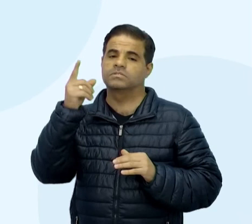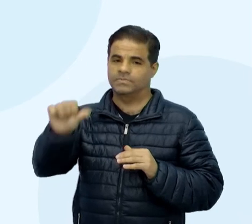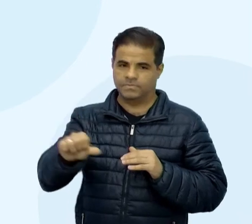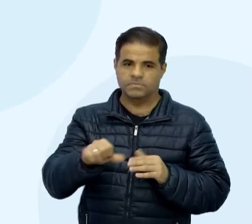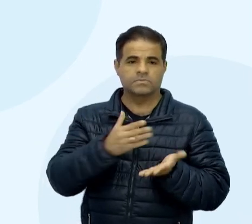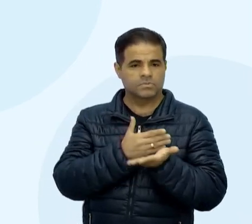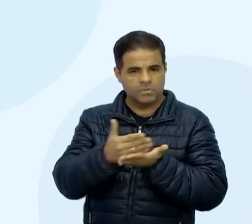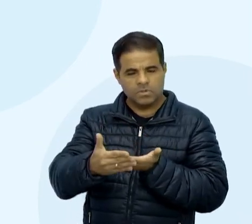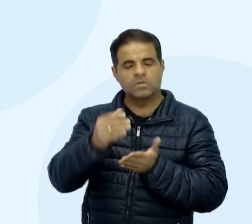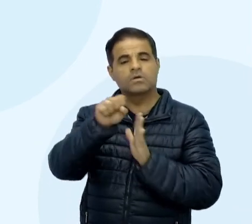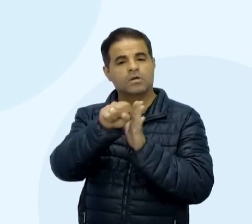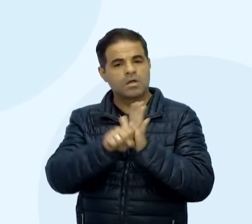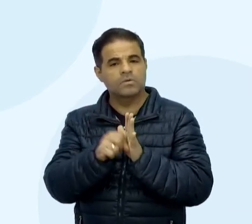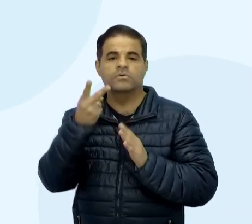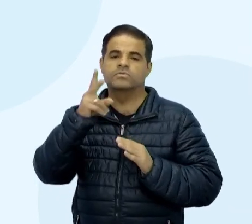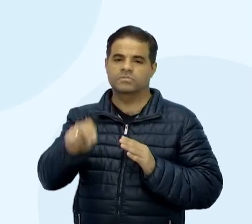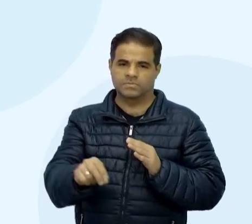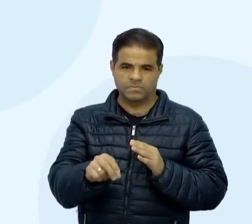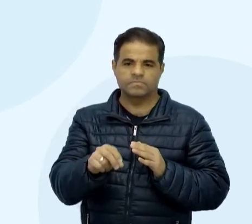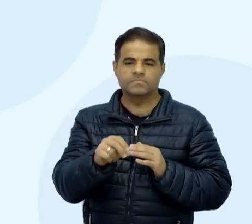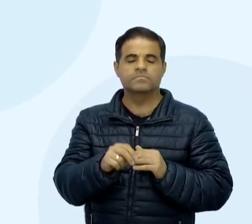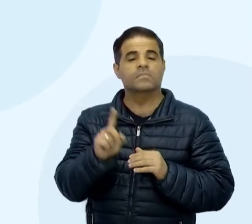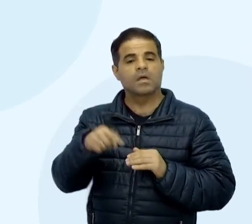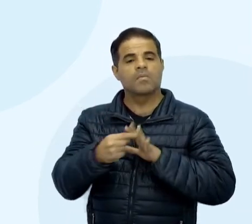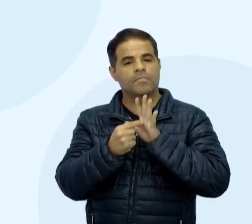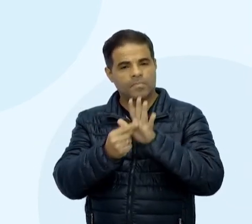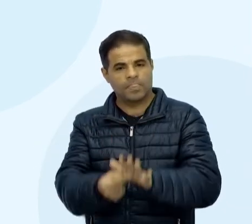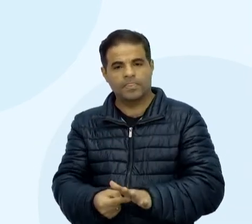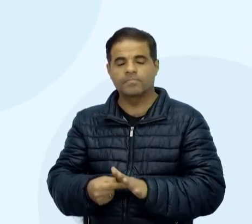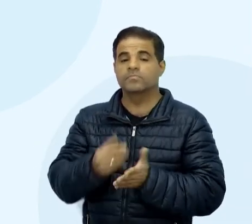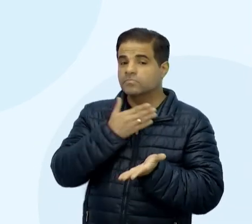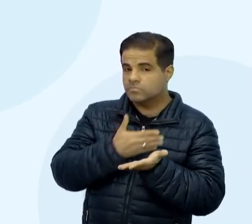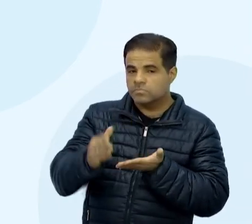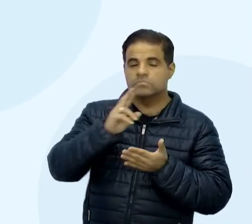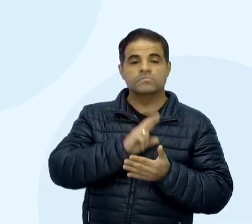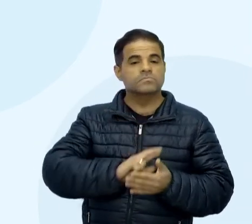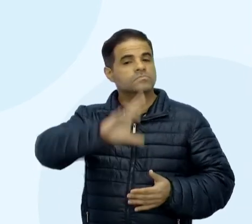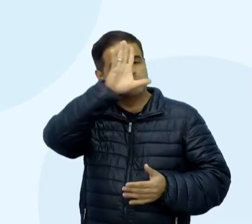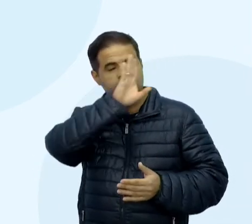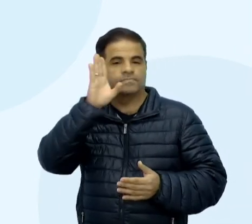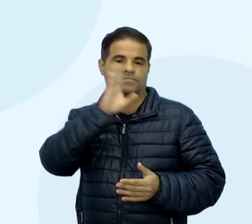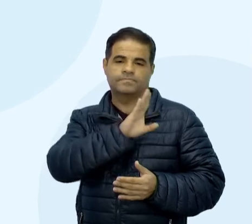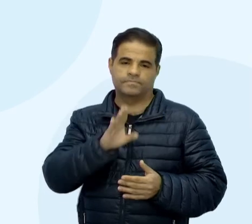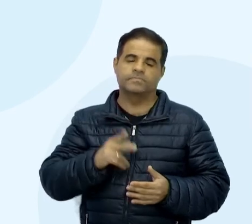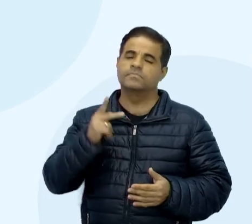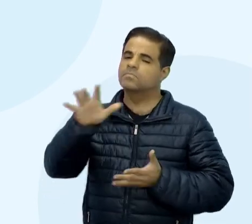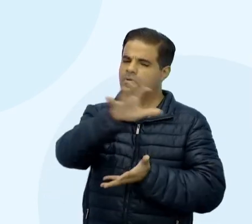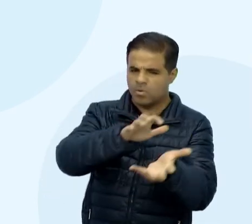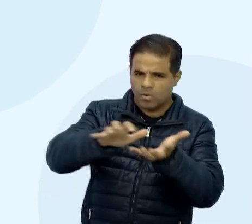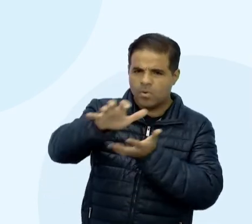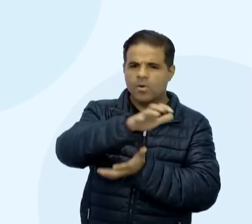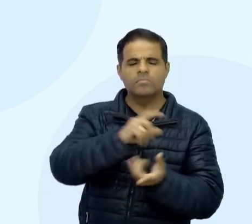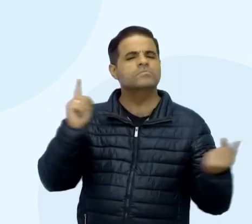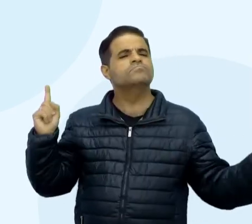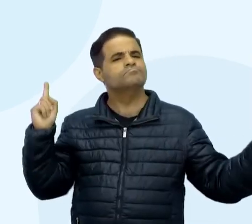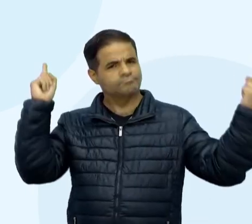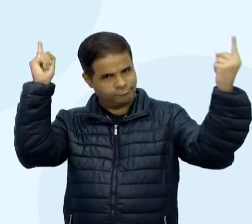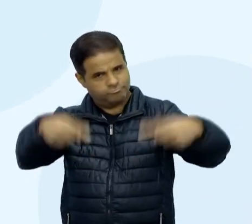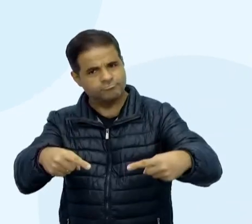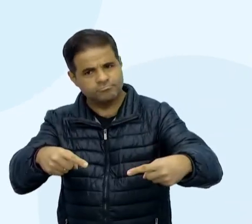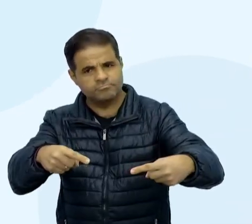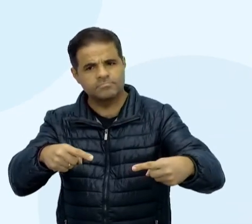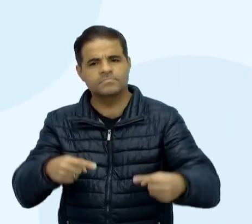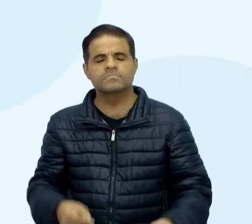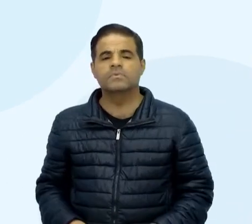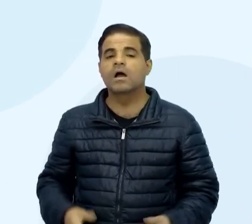e começo do século XX, né, que mostram aí o início da República no Brasil e os seus conflitos, tá?